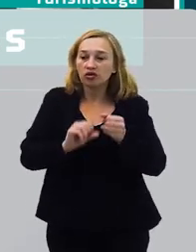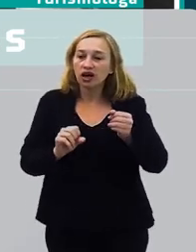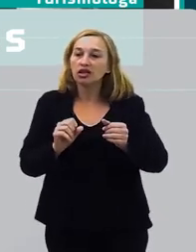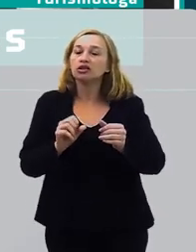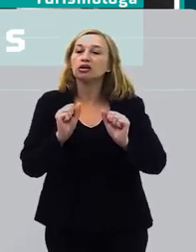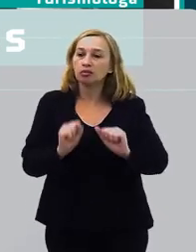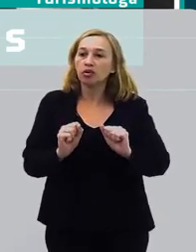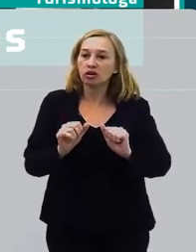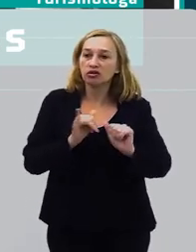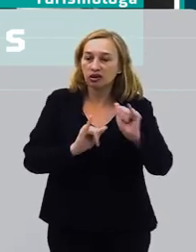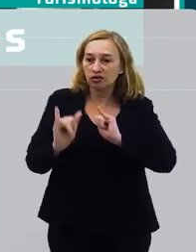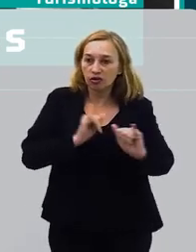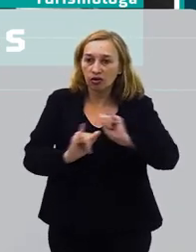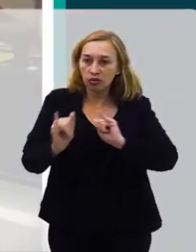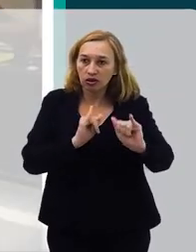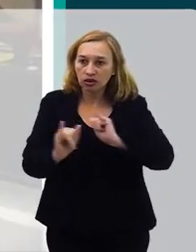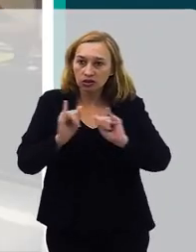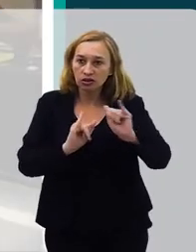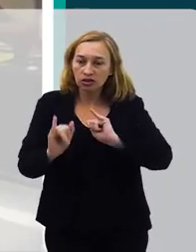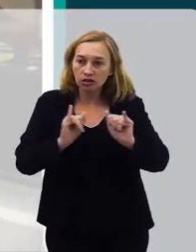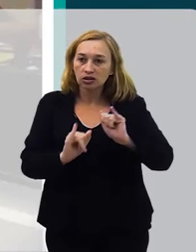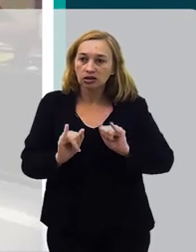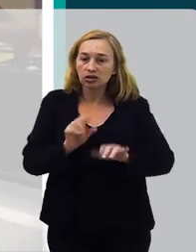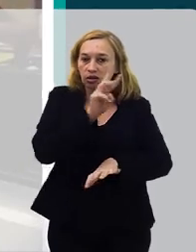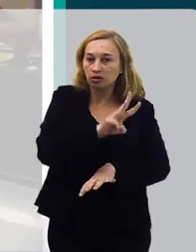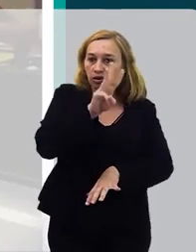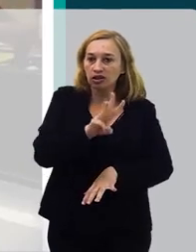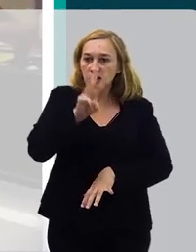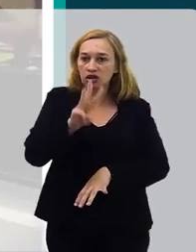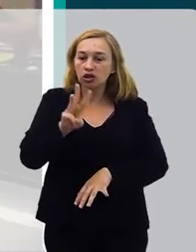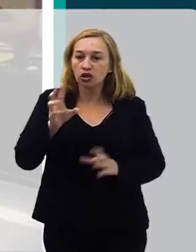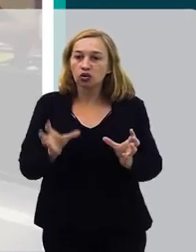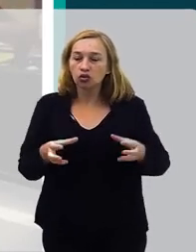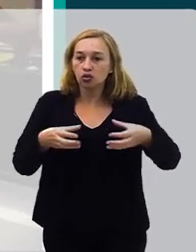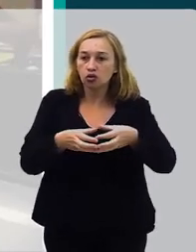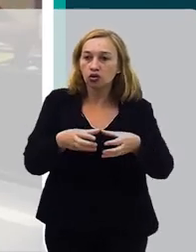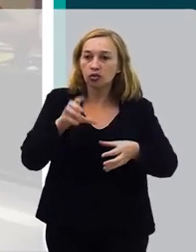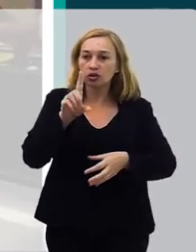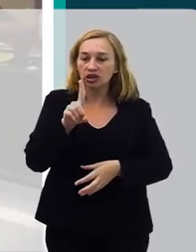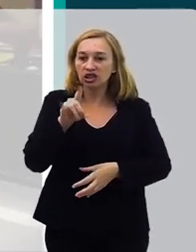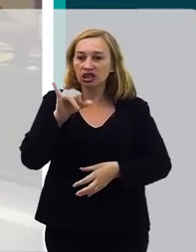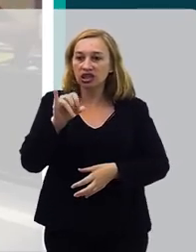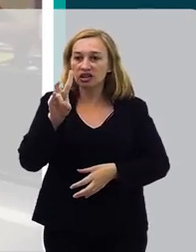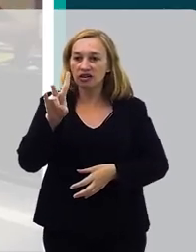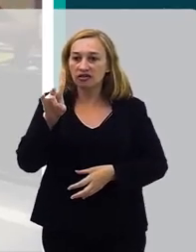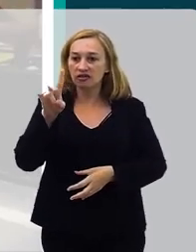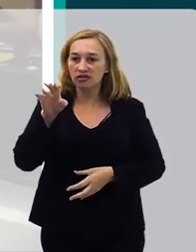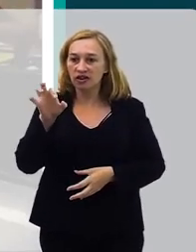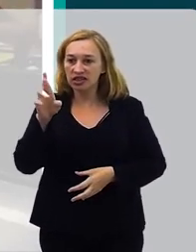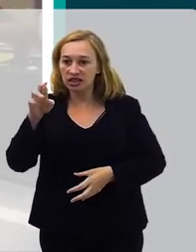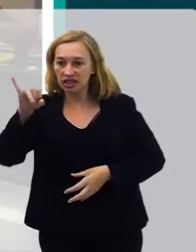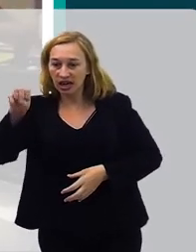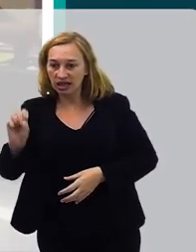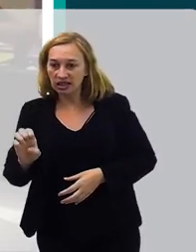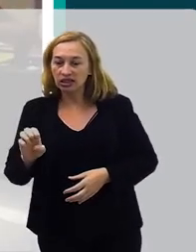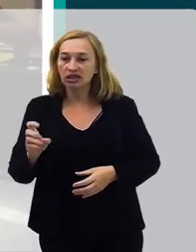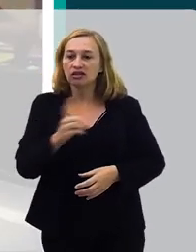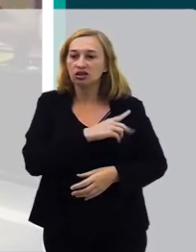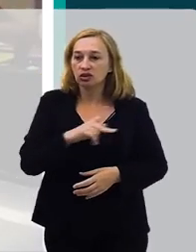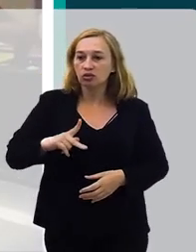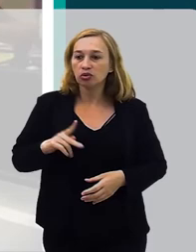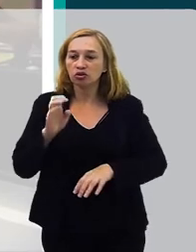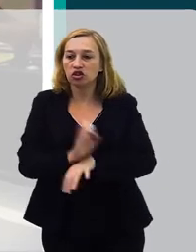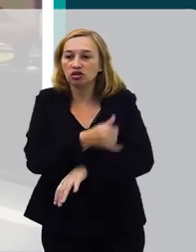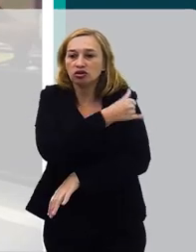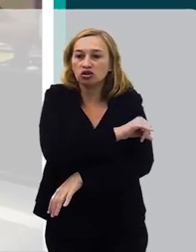as informações, tanto na página do Nudiverses, né, que é o Núcleo de Diversidade da Defensoria Pública do Estado do